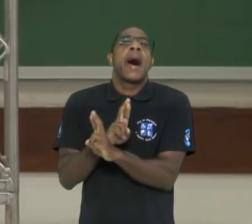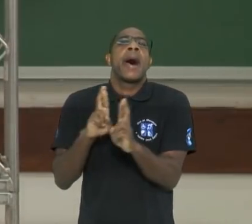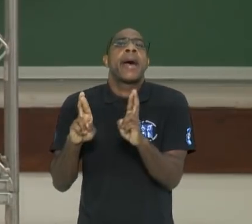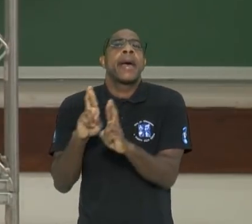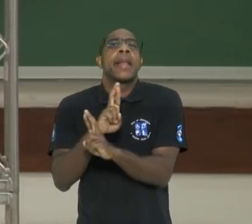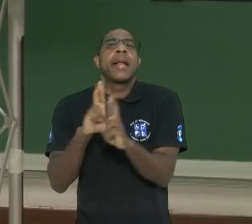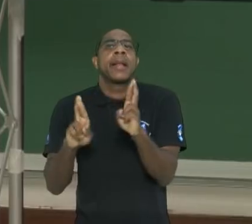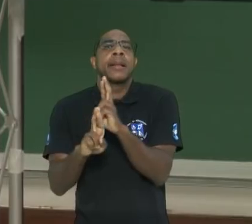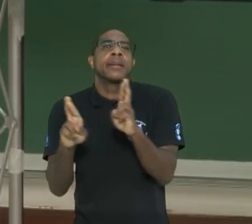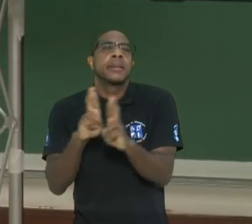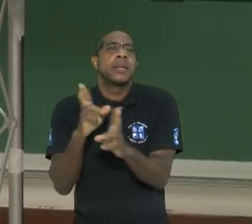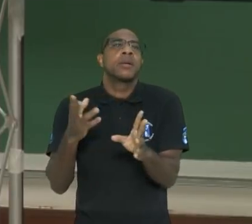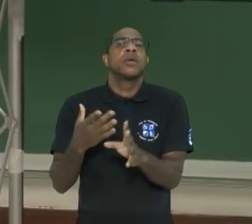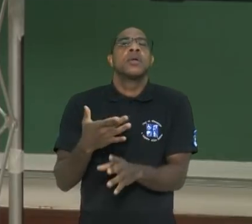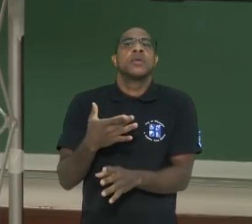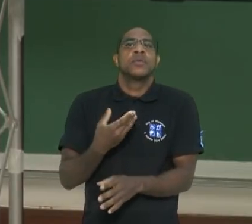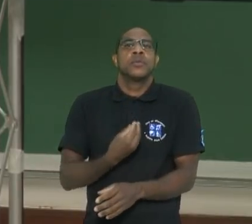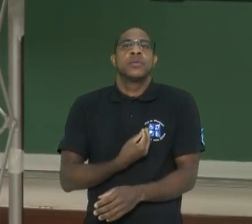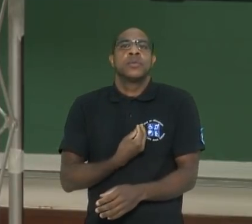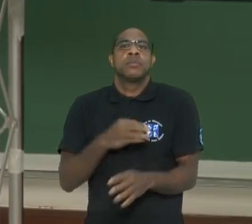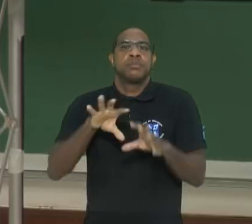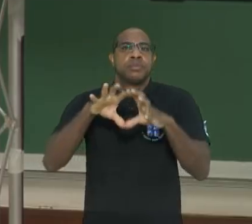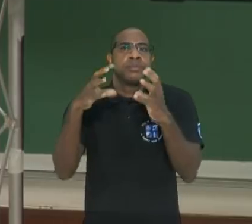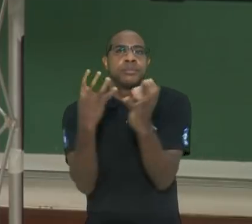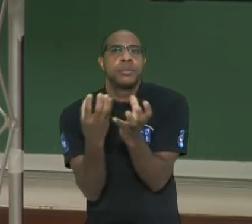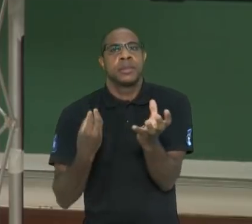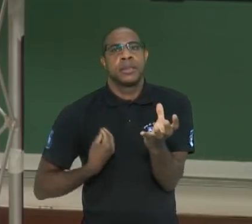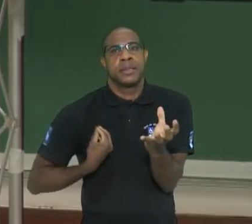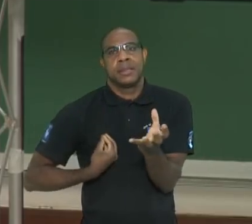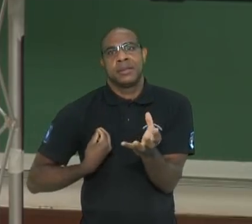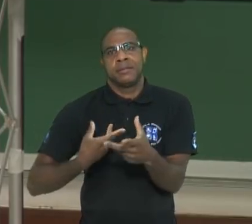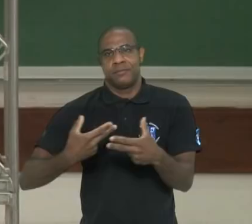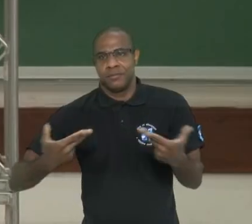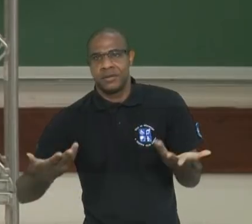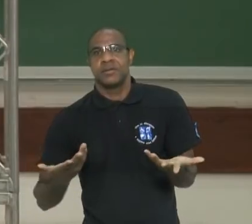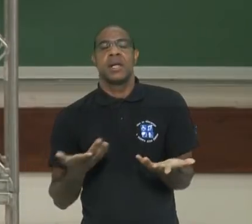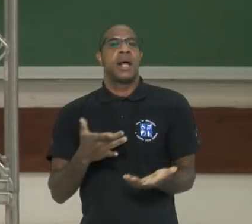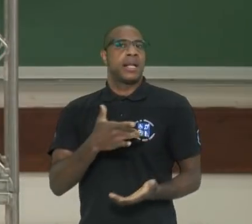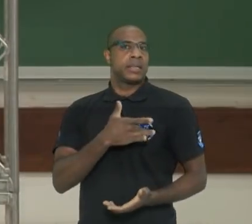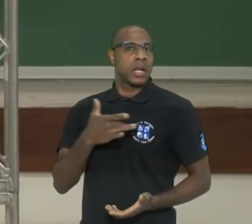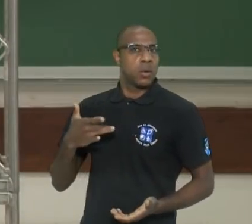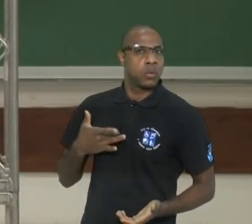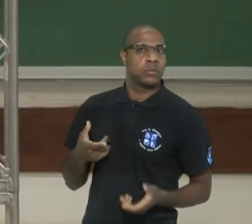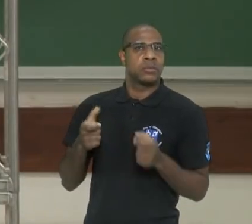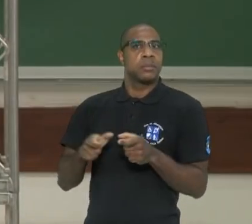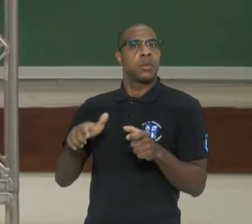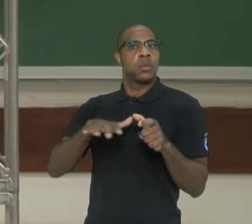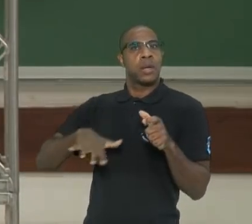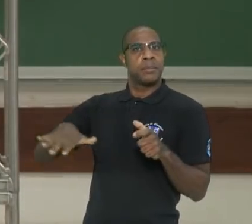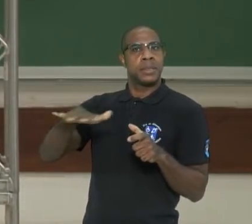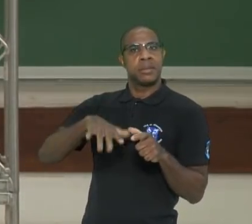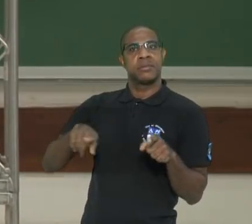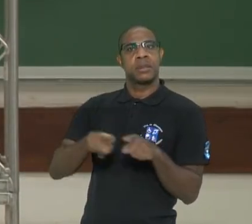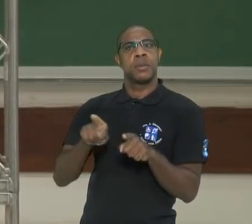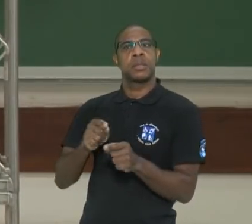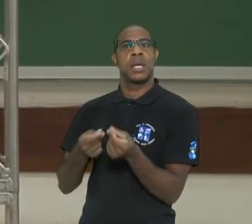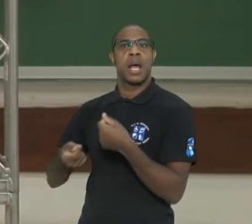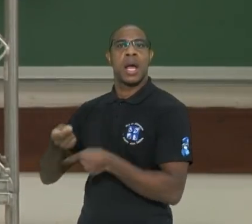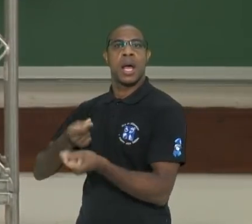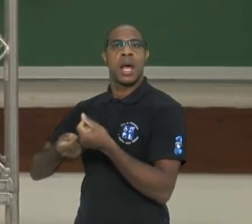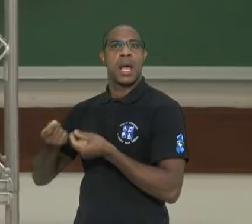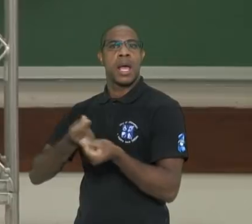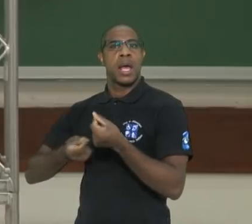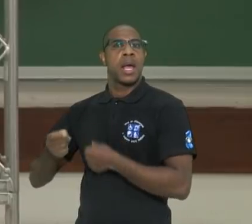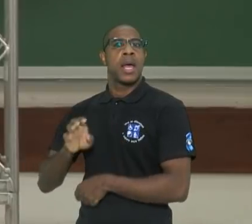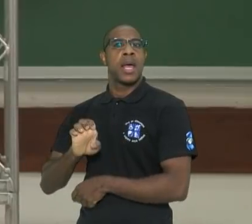vivos com a saúde, o ambiente e também a economia. Então, nós sabemos